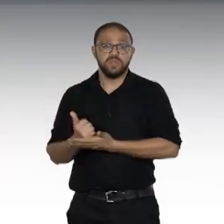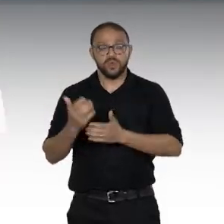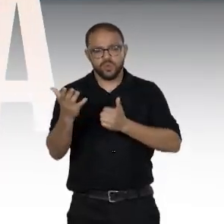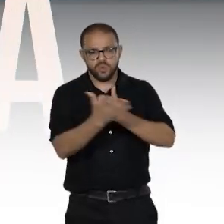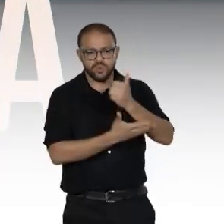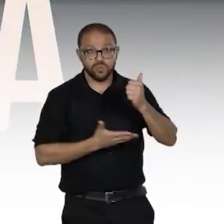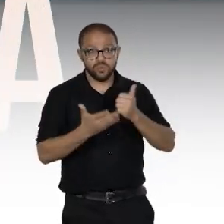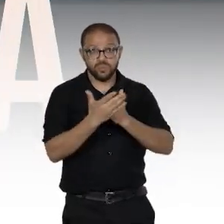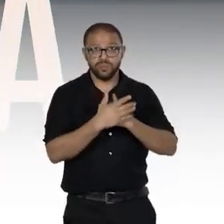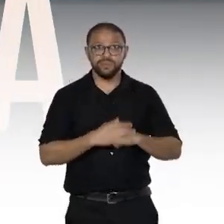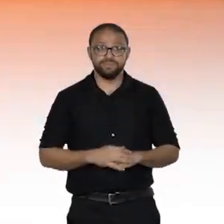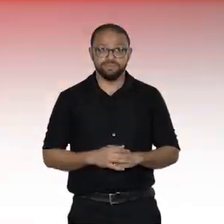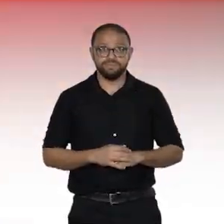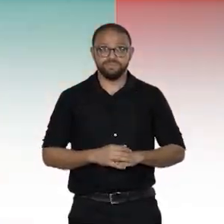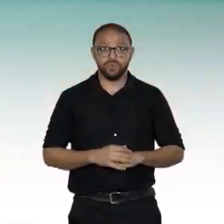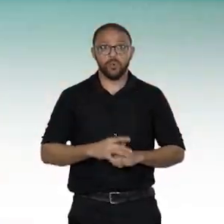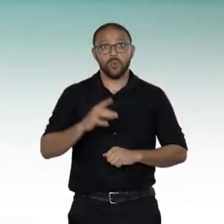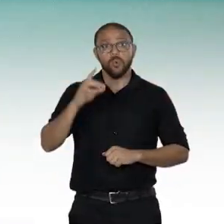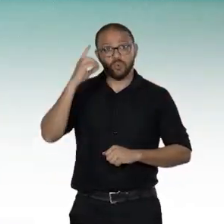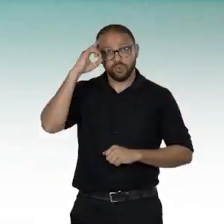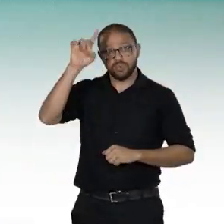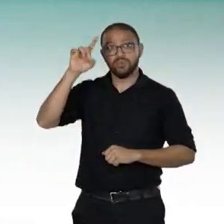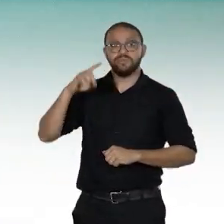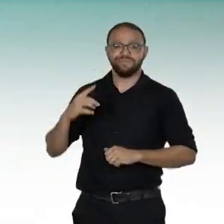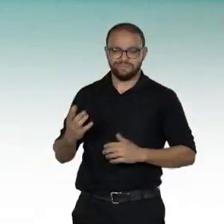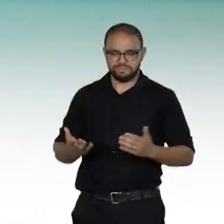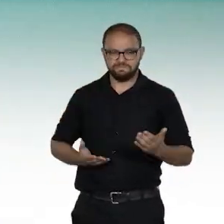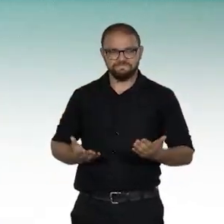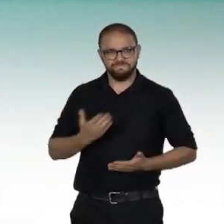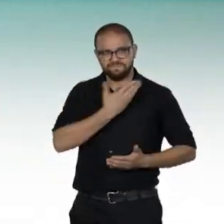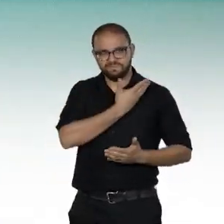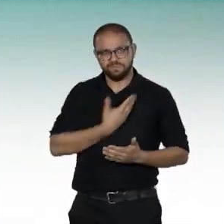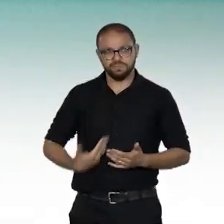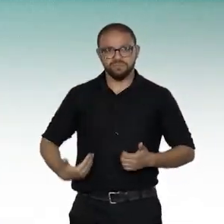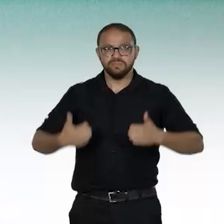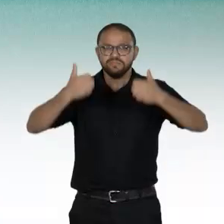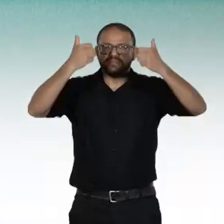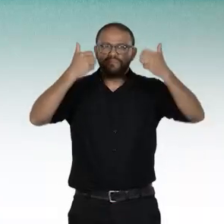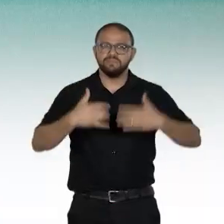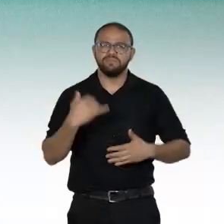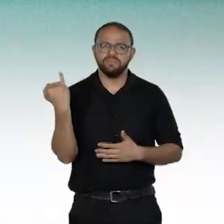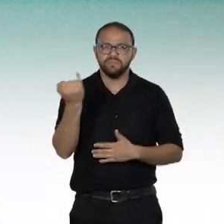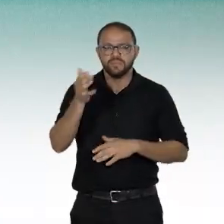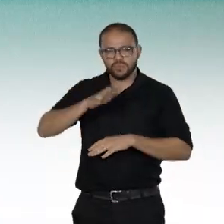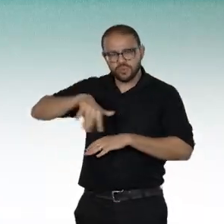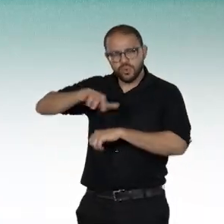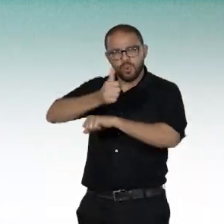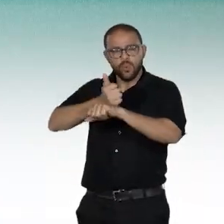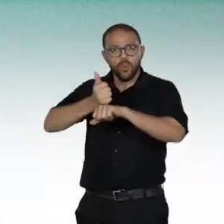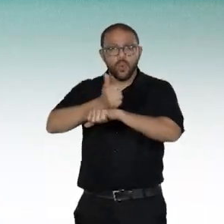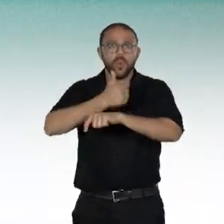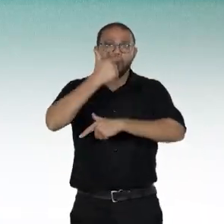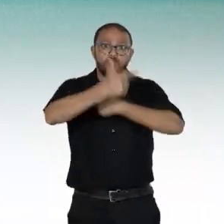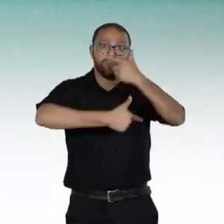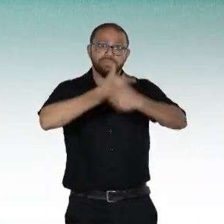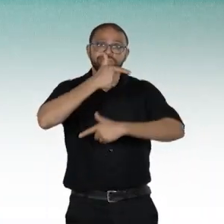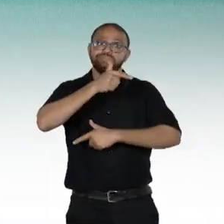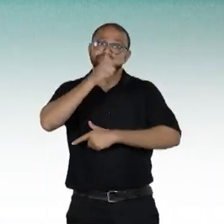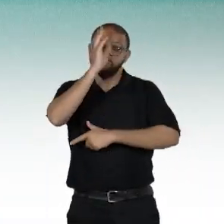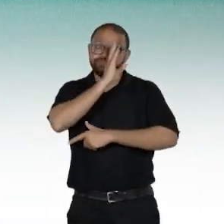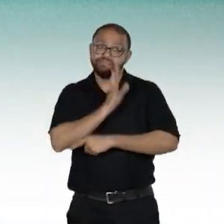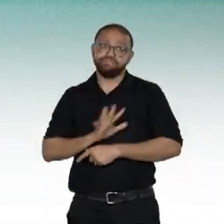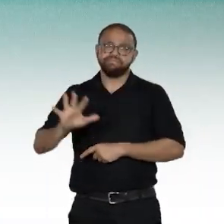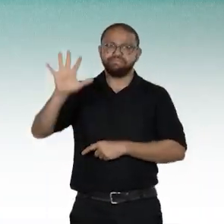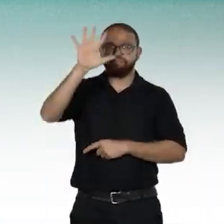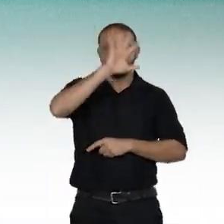e infraestrutura o Dia do Servidor Público destaca o papel fundamental desses profissionais no funcionamento do